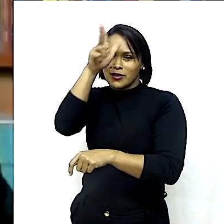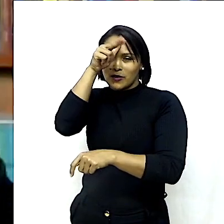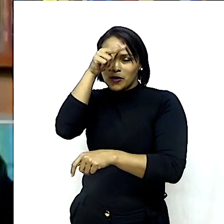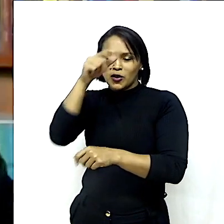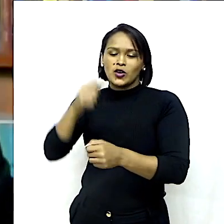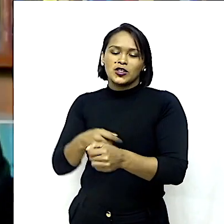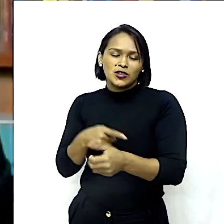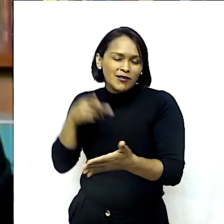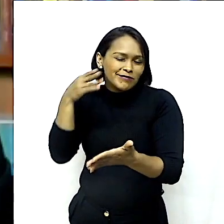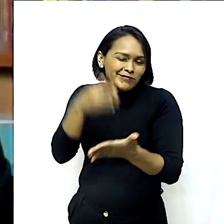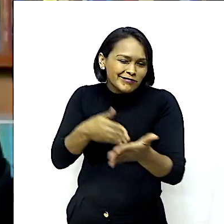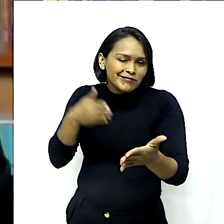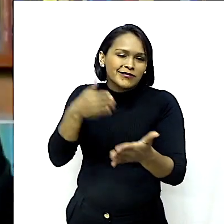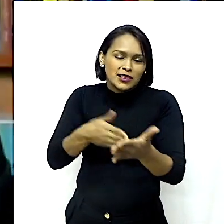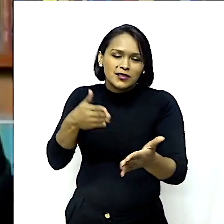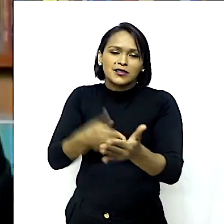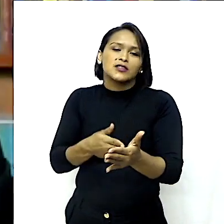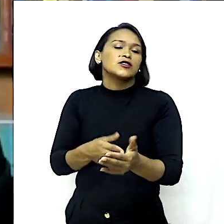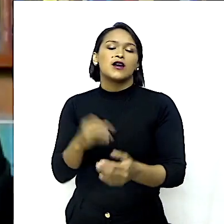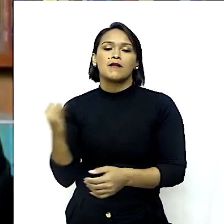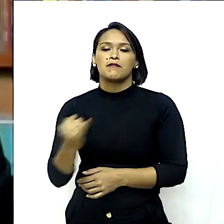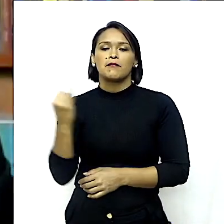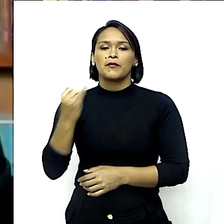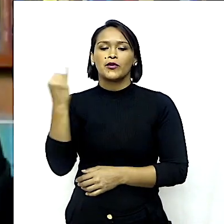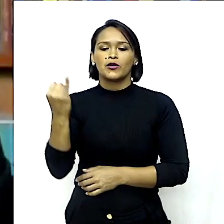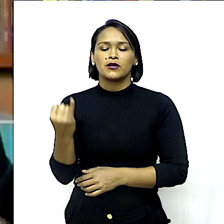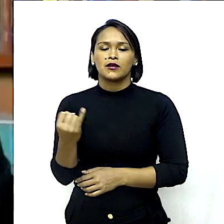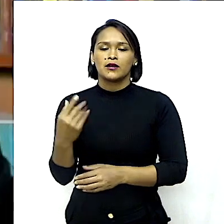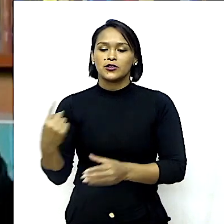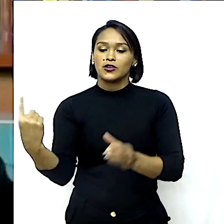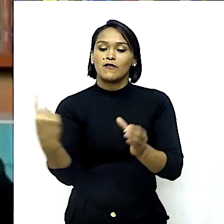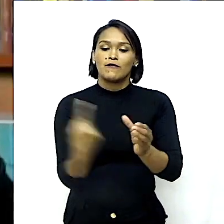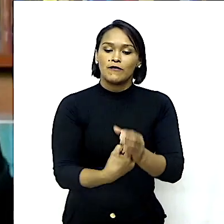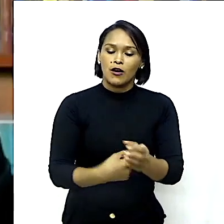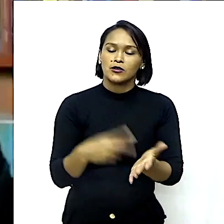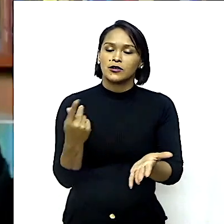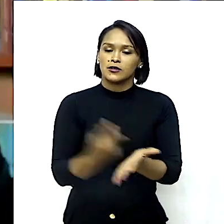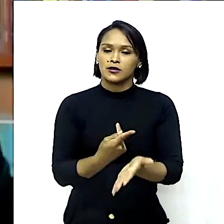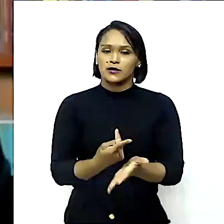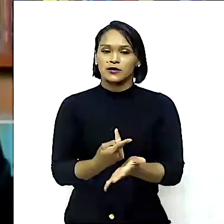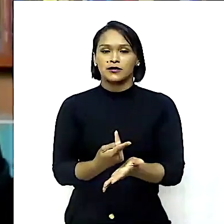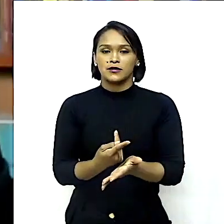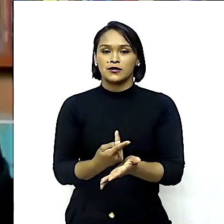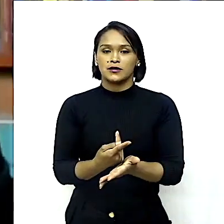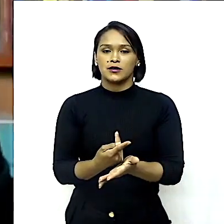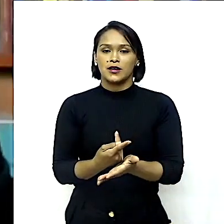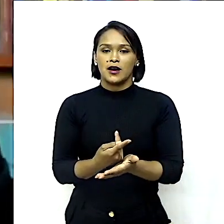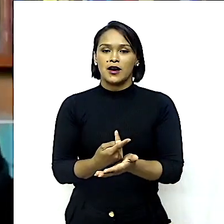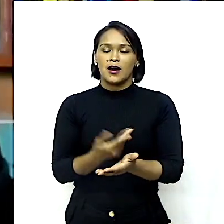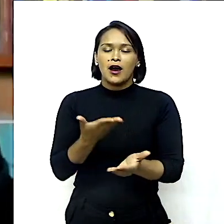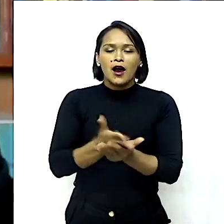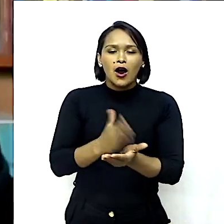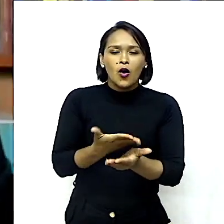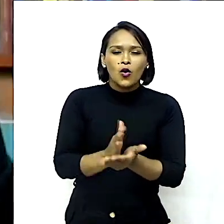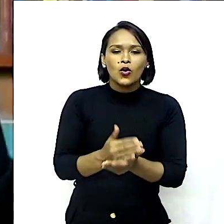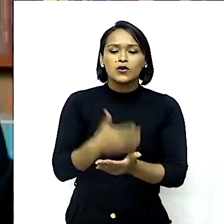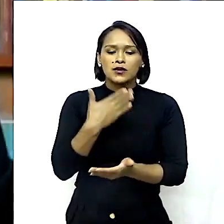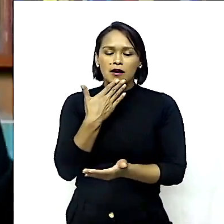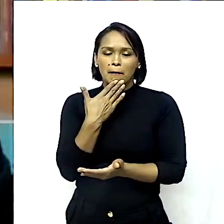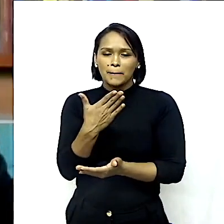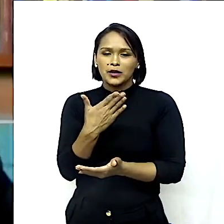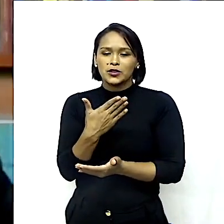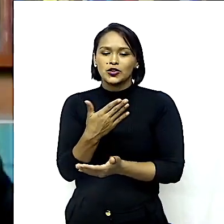nossos amigos peruanos tem importante que esses acordos entra em vigor no caso de alguns deles eles pediram para fazer pequenos